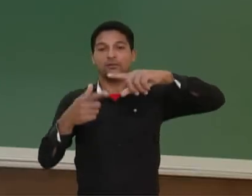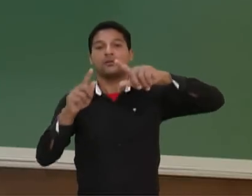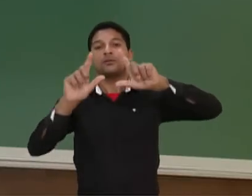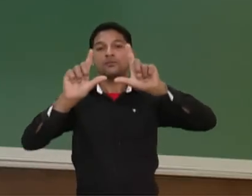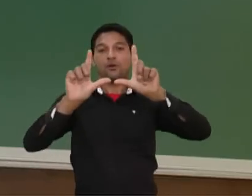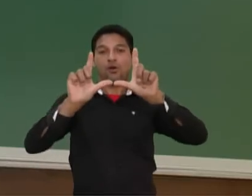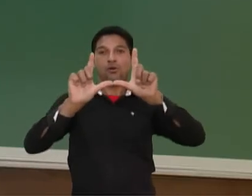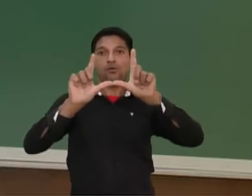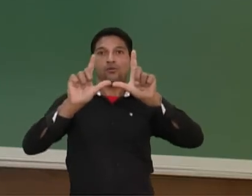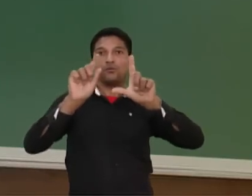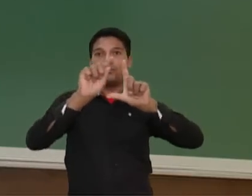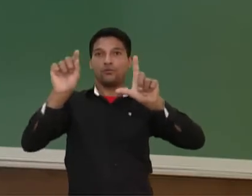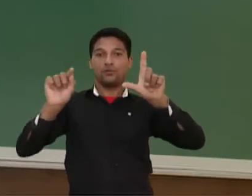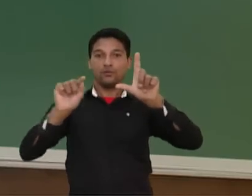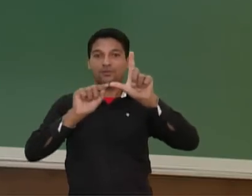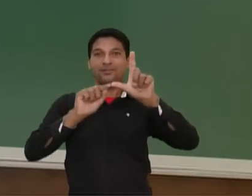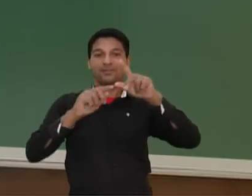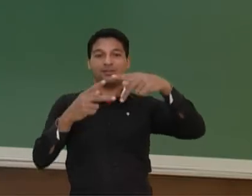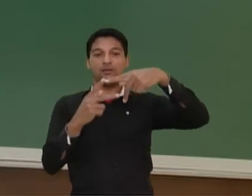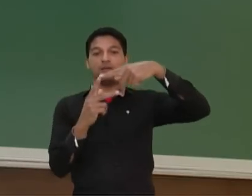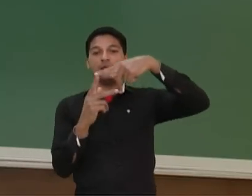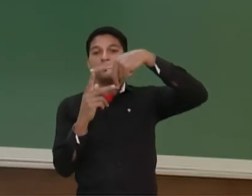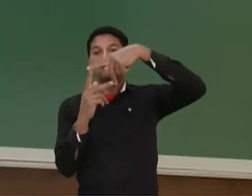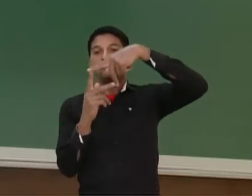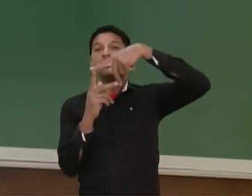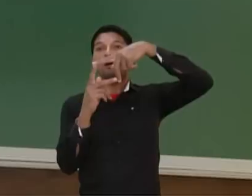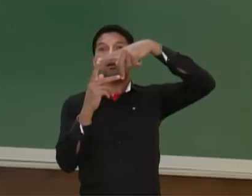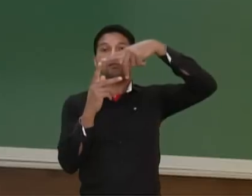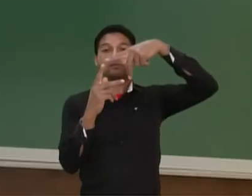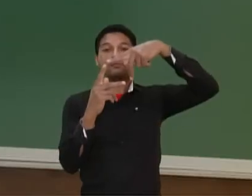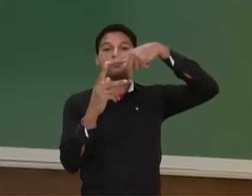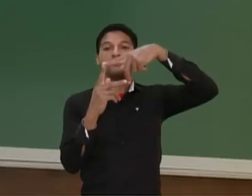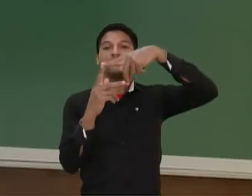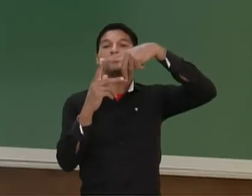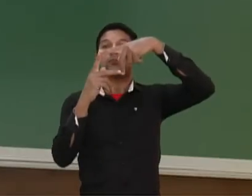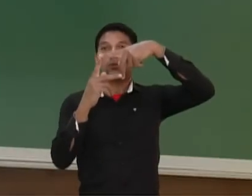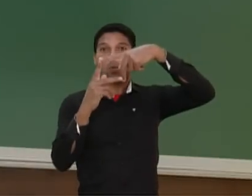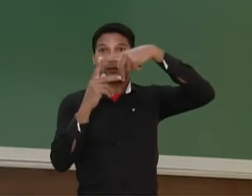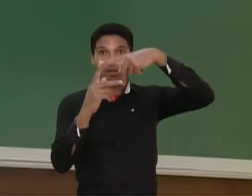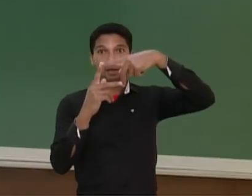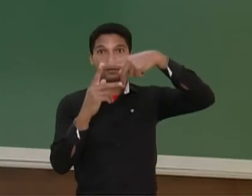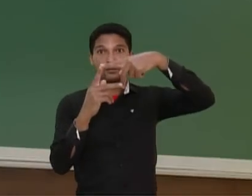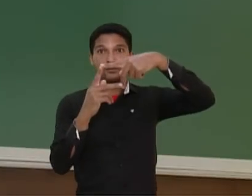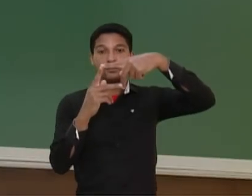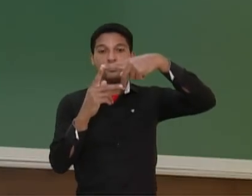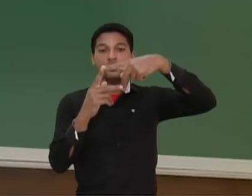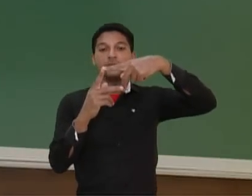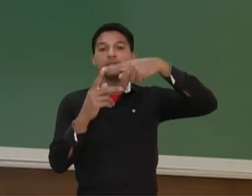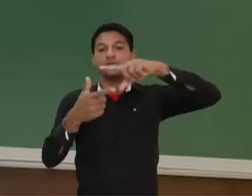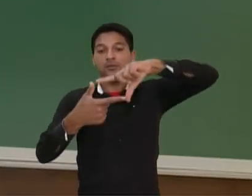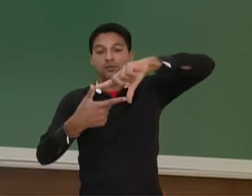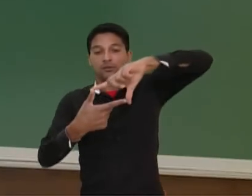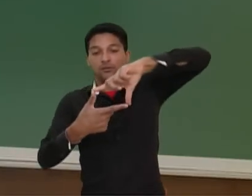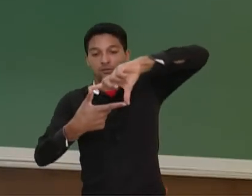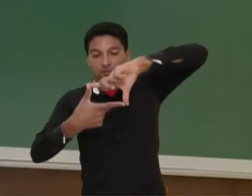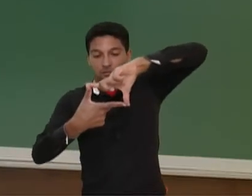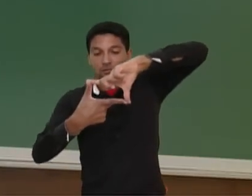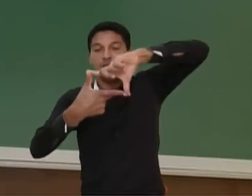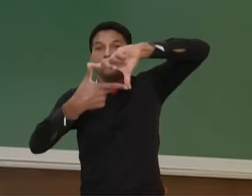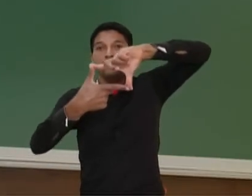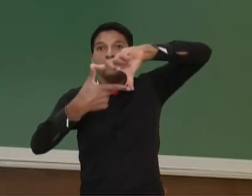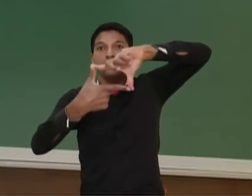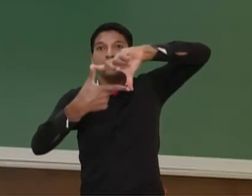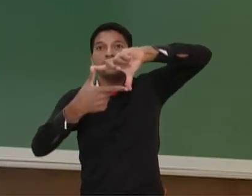um retângulo é um paralelogramo com 4 ângulos retos. O quadrado, ele é uma figura, um quadrilátero com 4